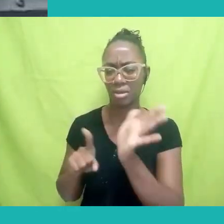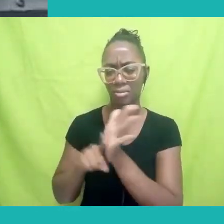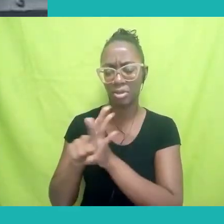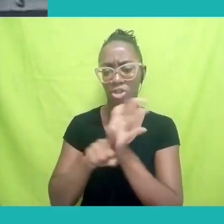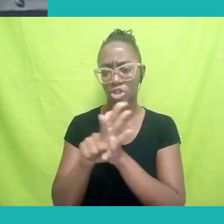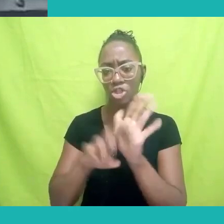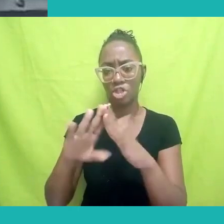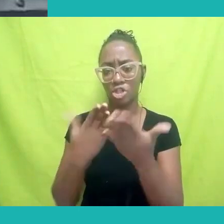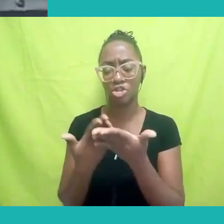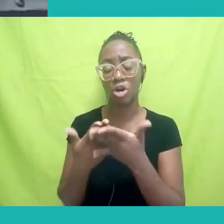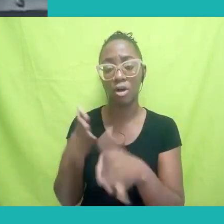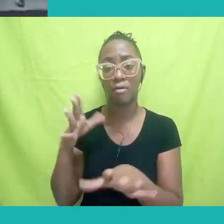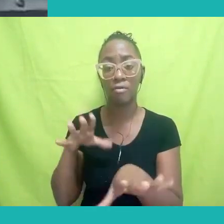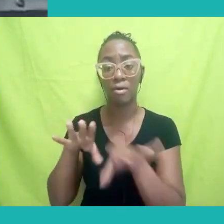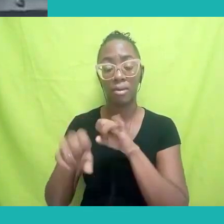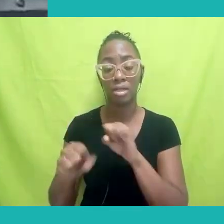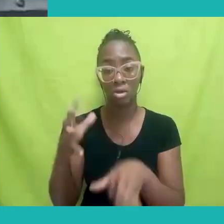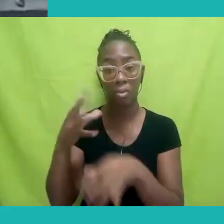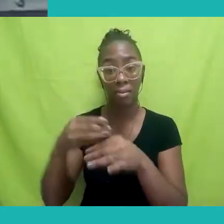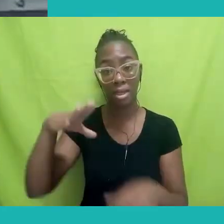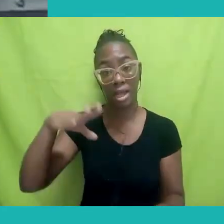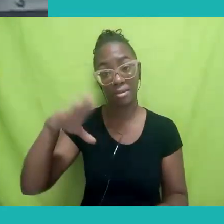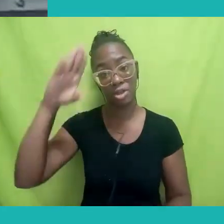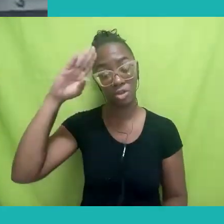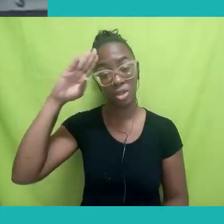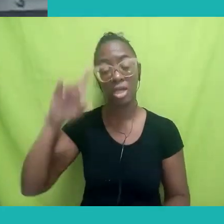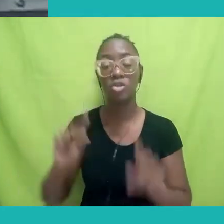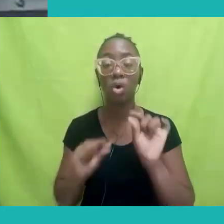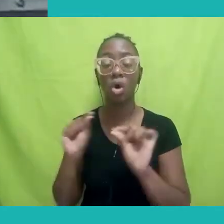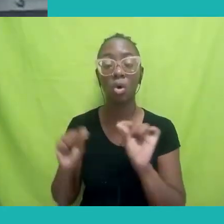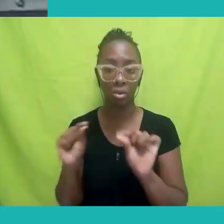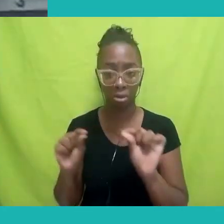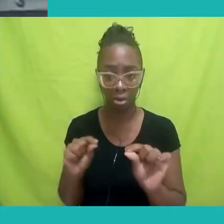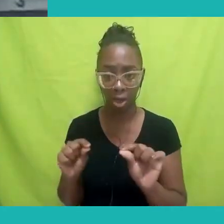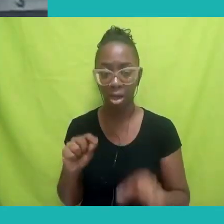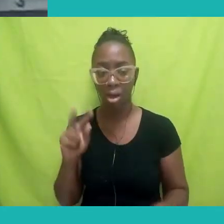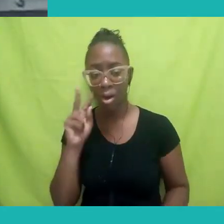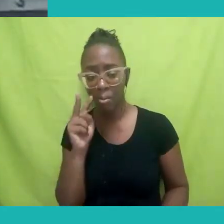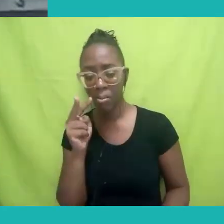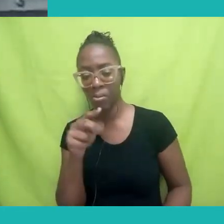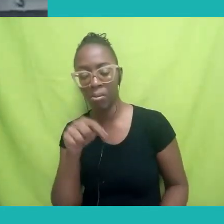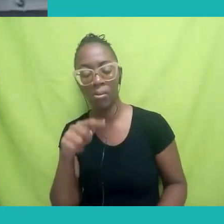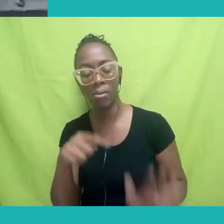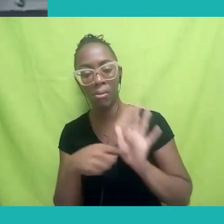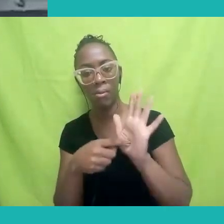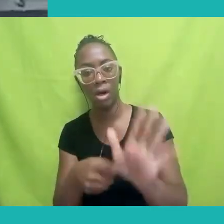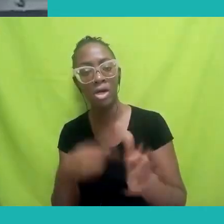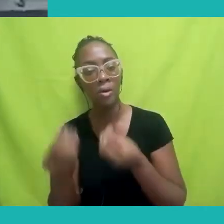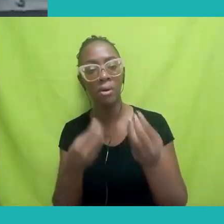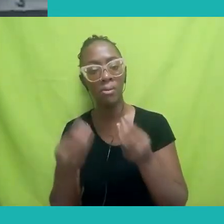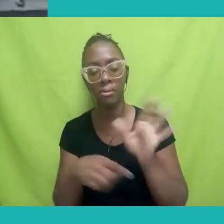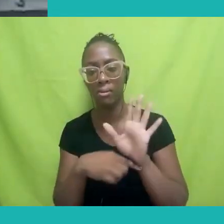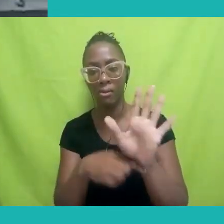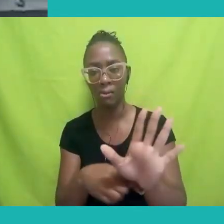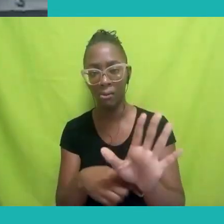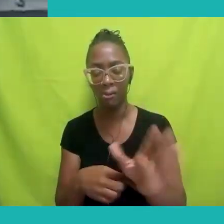de Formação Complementar do Exército, observando o impacto dessas contribuições dos agora contribuintes